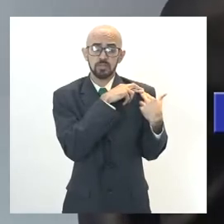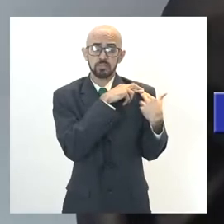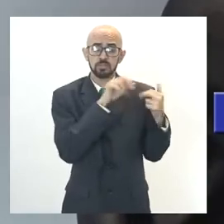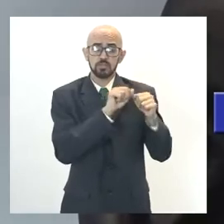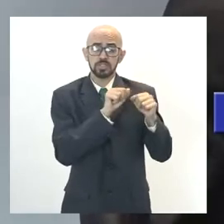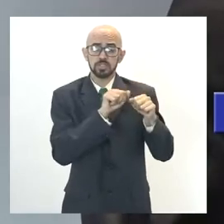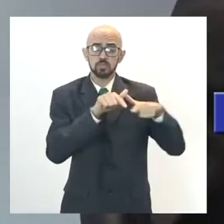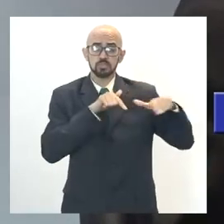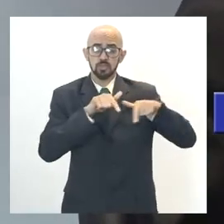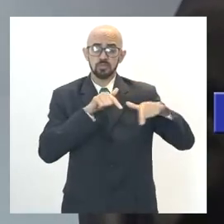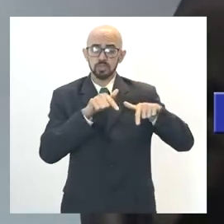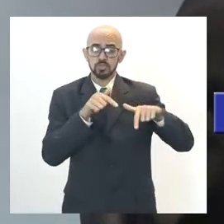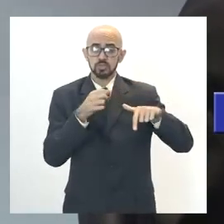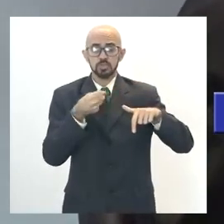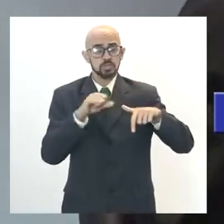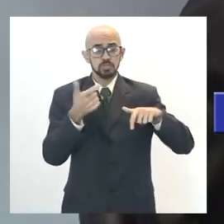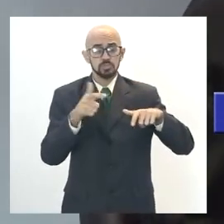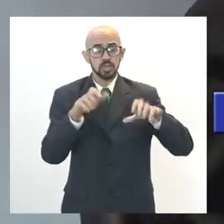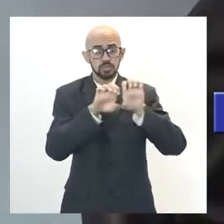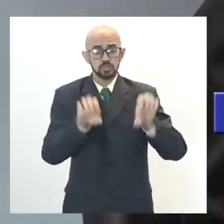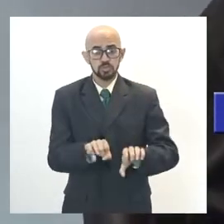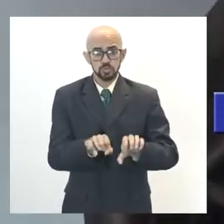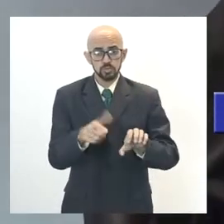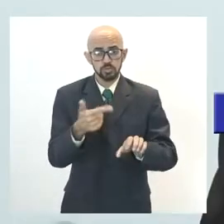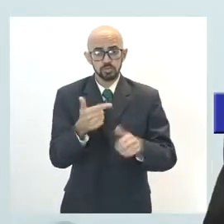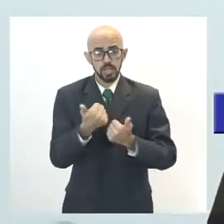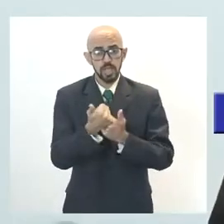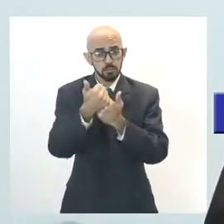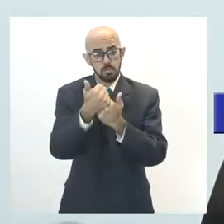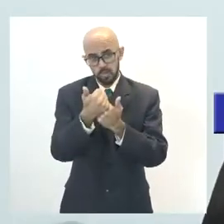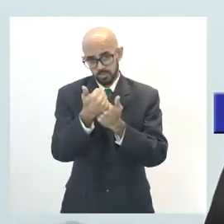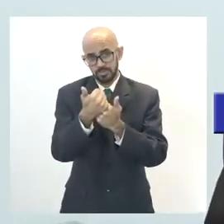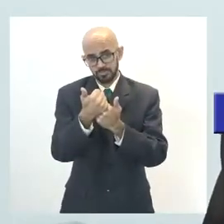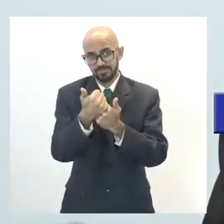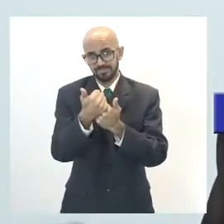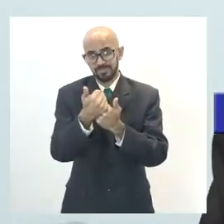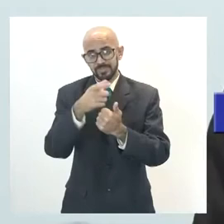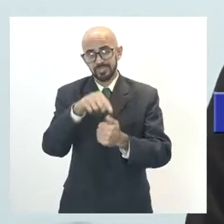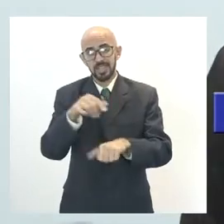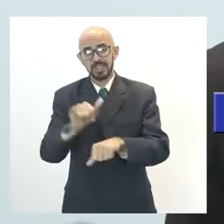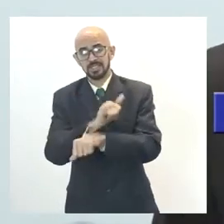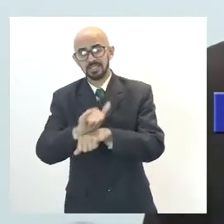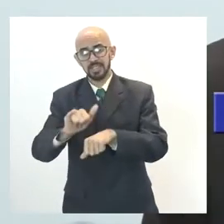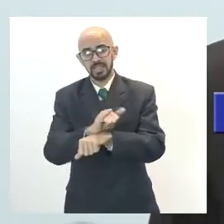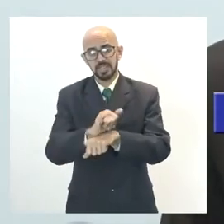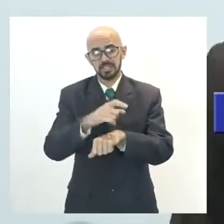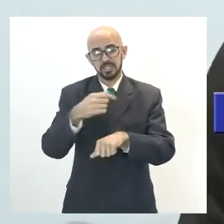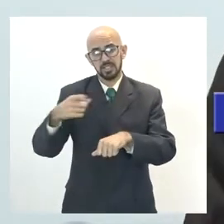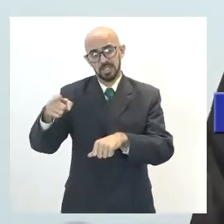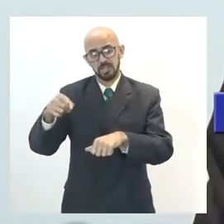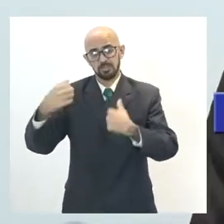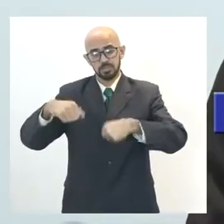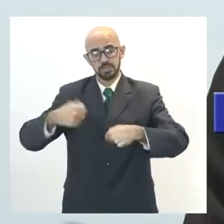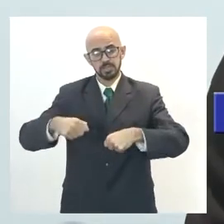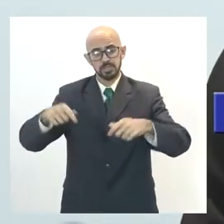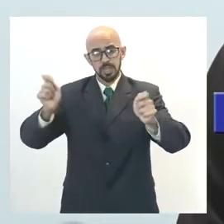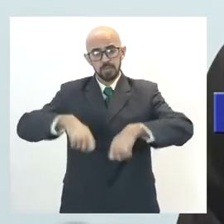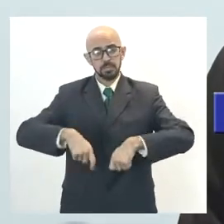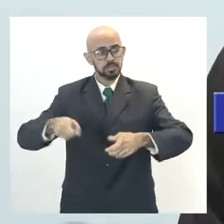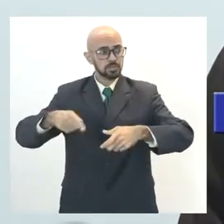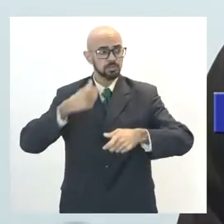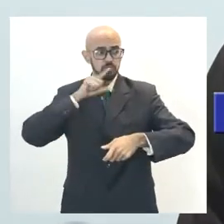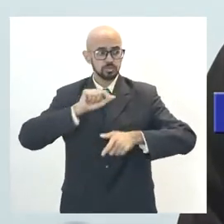sem infraestrutura sem o apoio necessário sem os meios necessários então eles conseguem com a